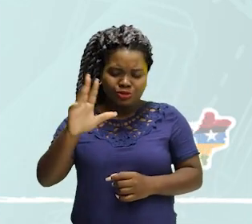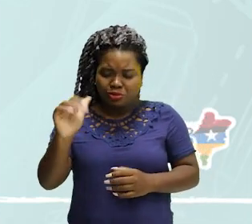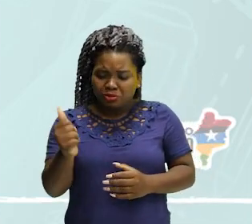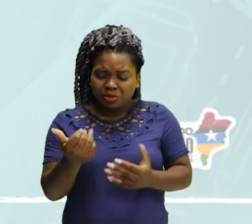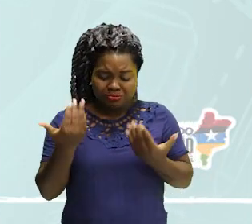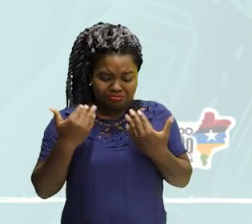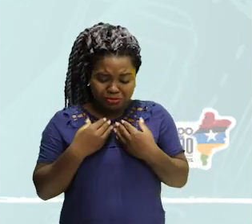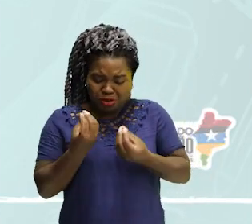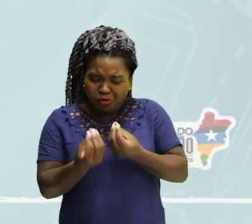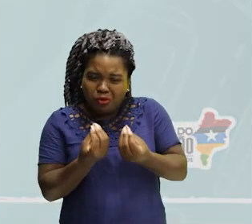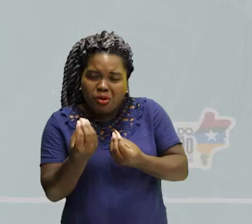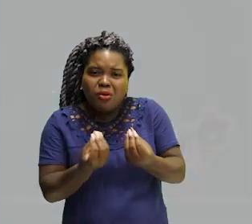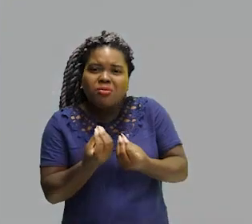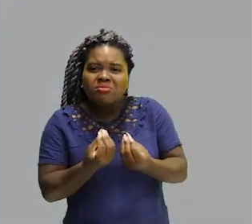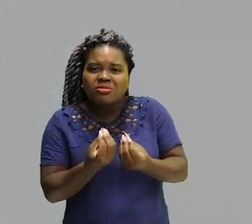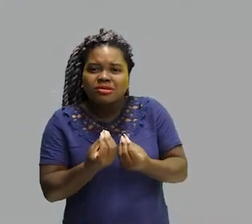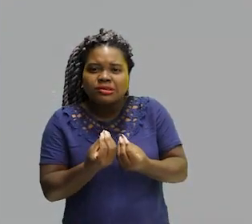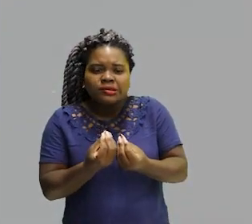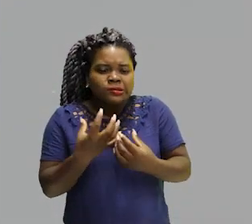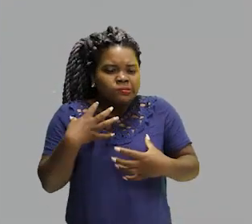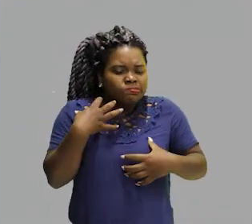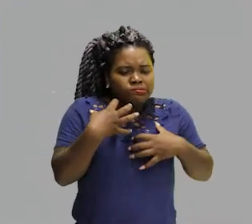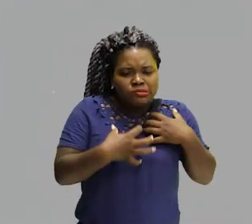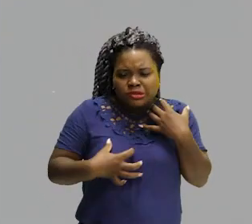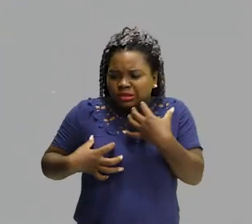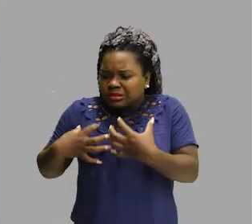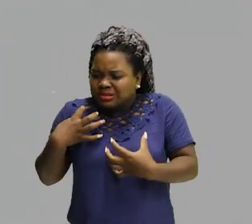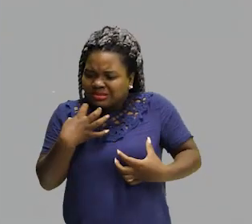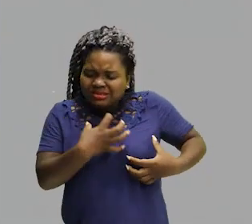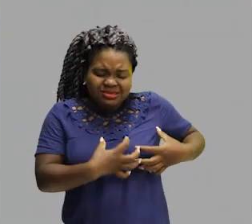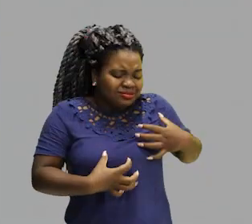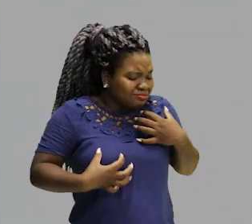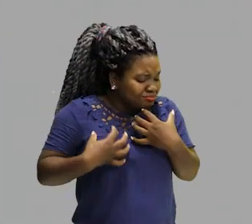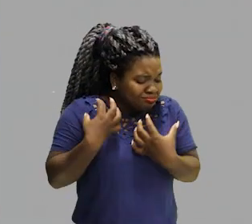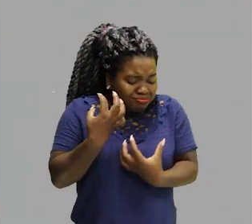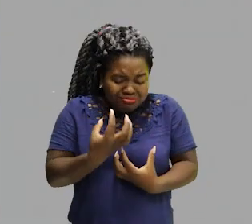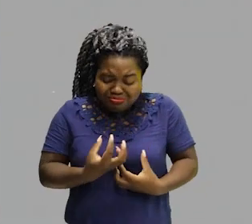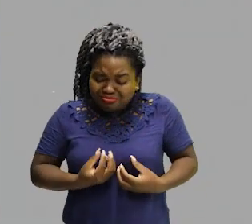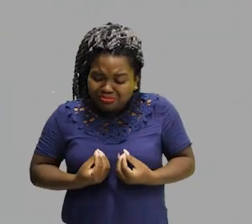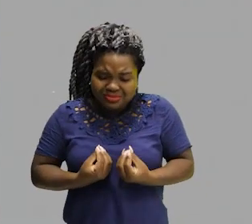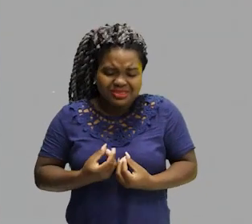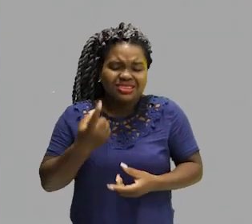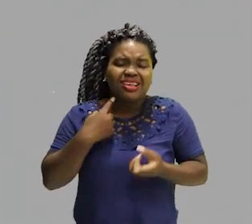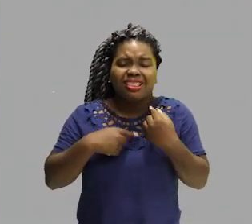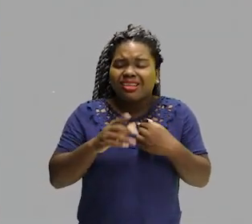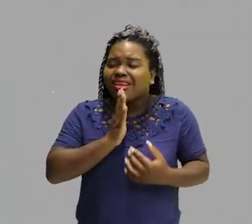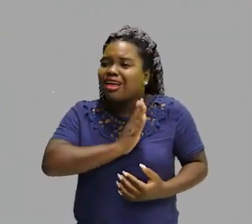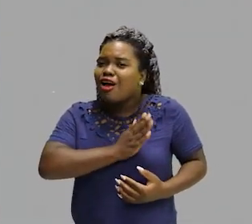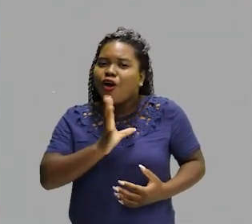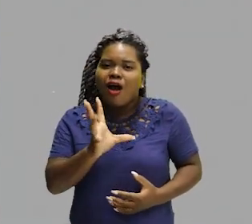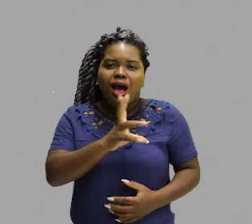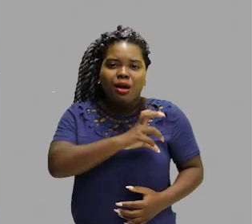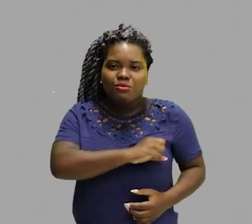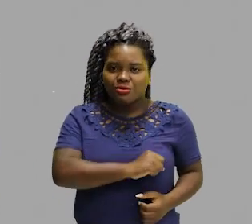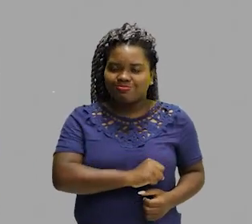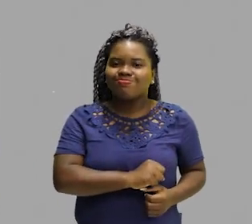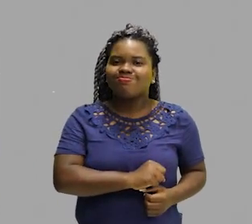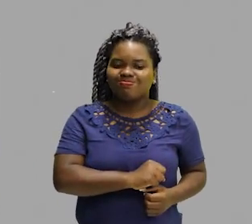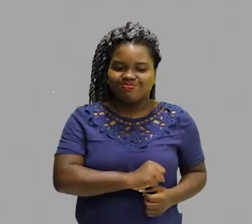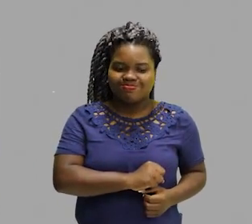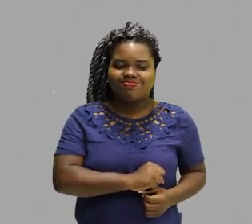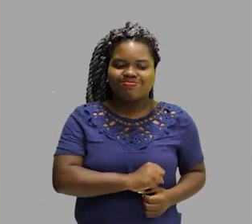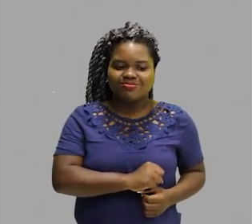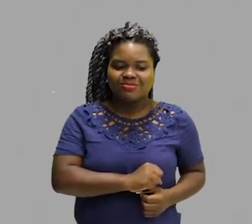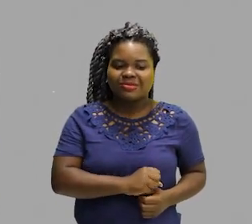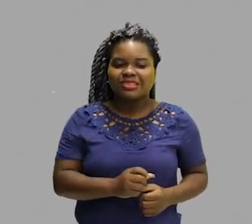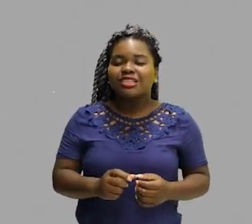ser? Mas com quanto desespero e em mim tanta afeição, que desejo o coração. Aires